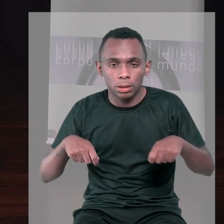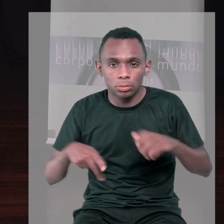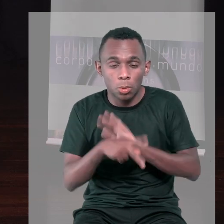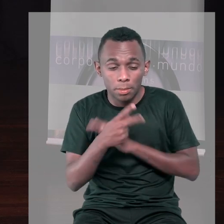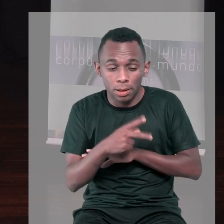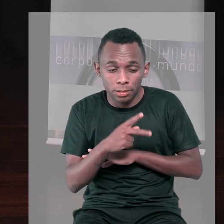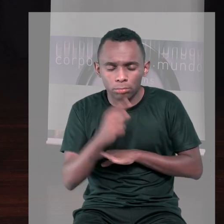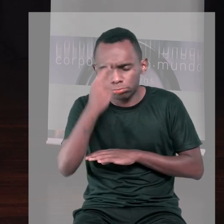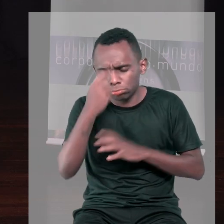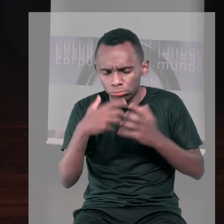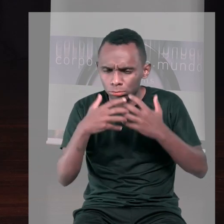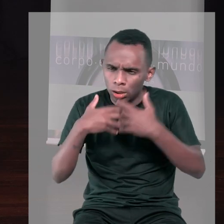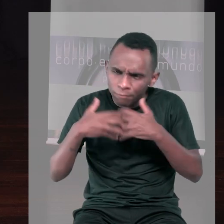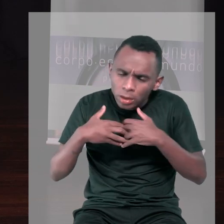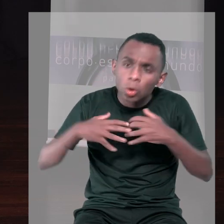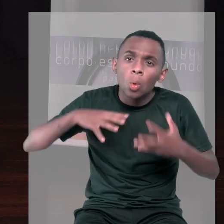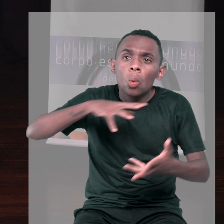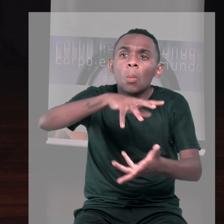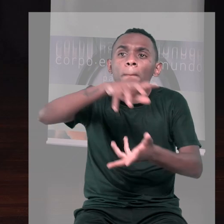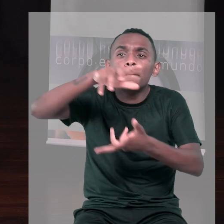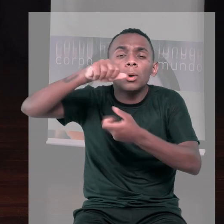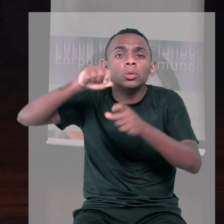Eichmann. Pelo contrário.